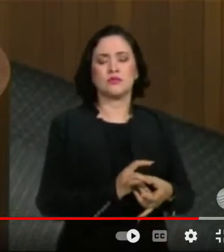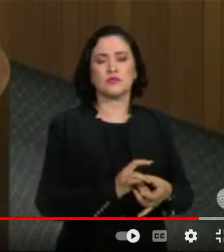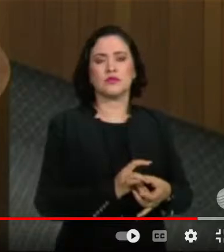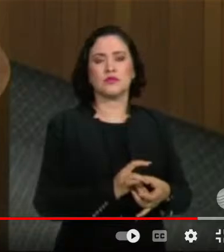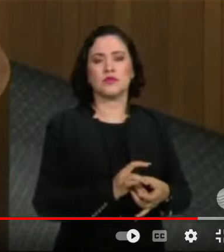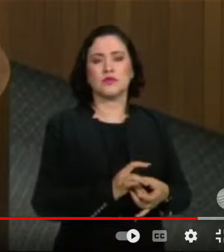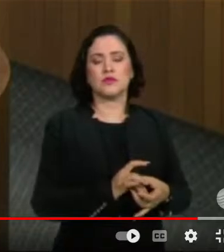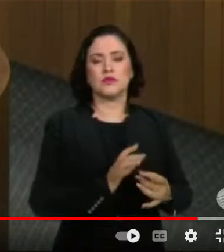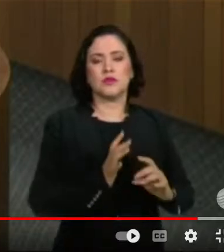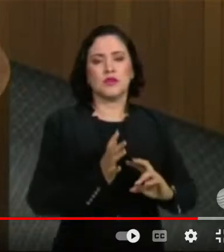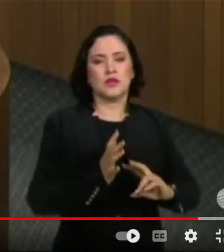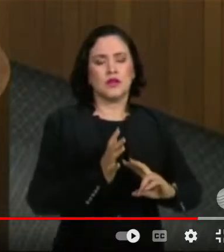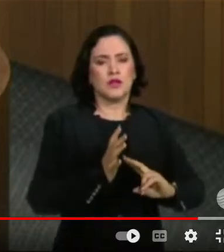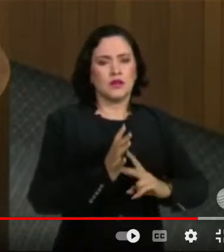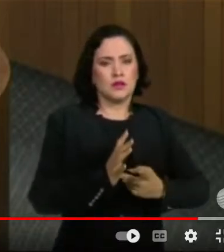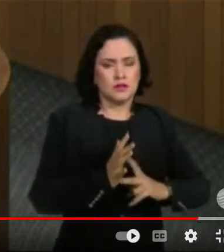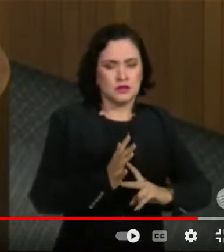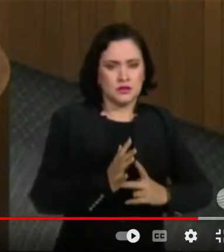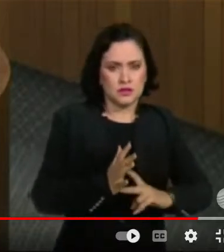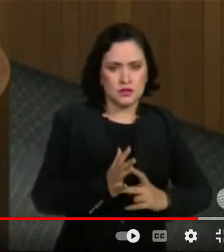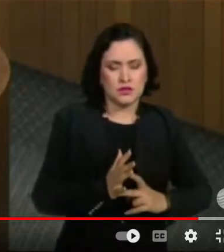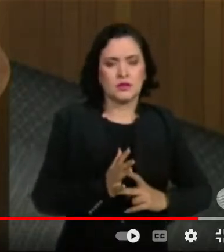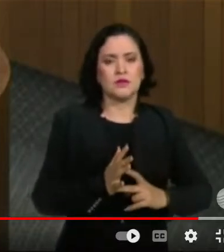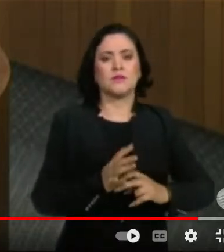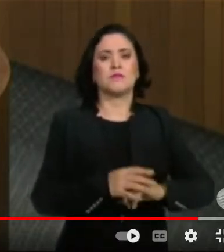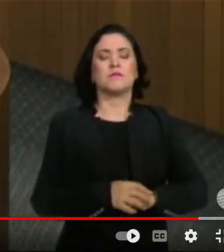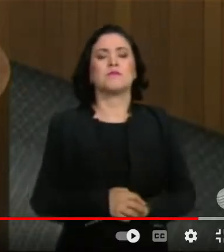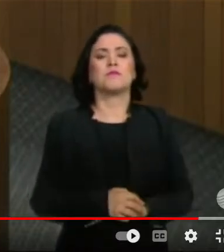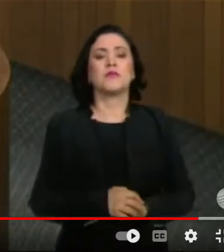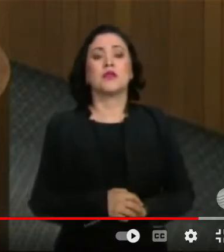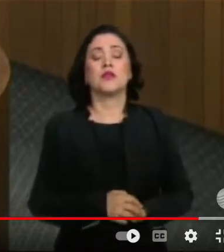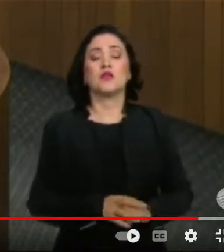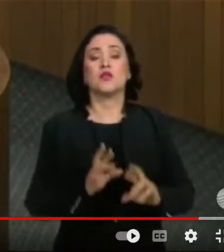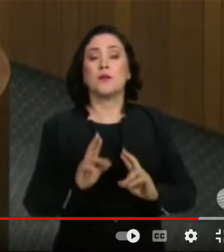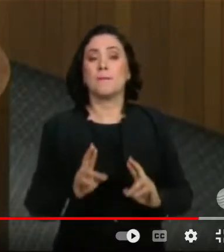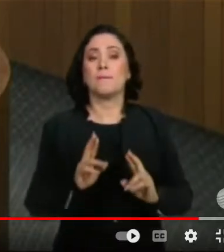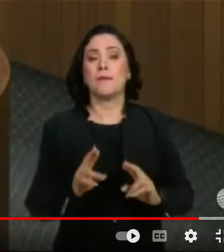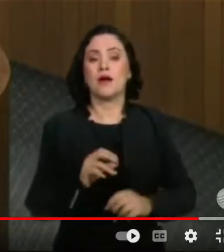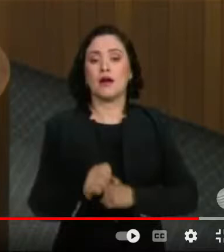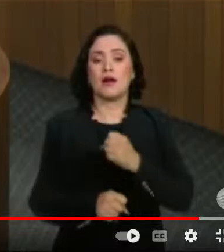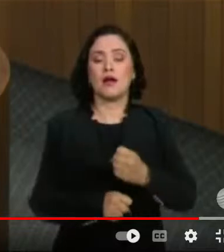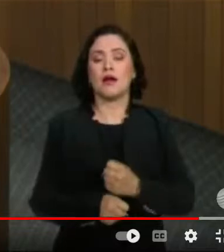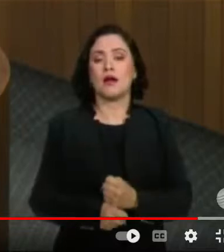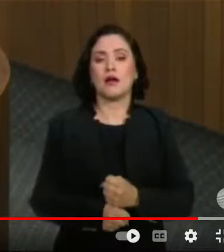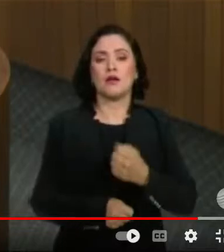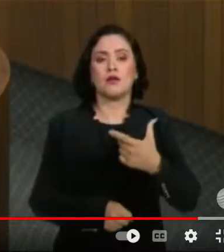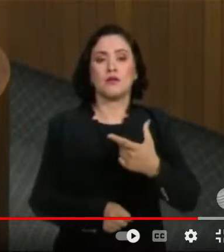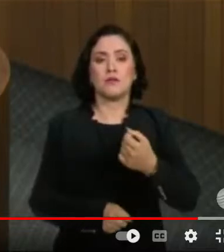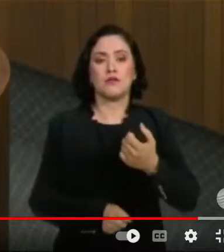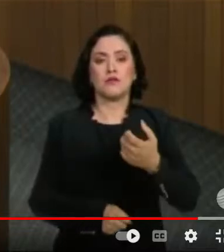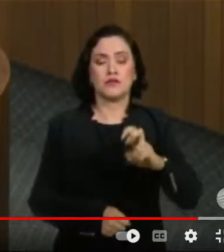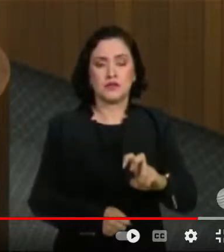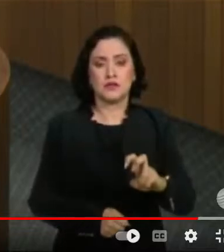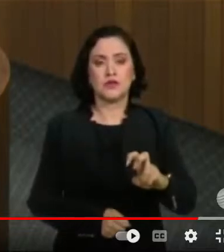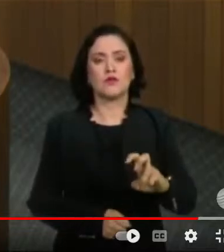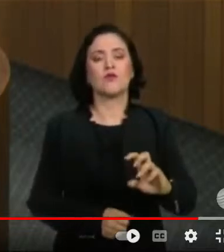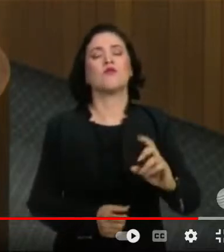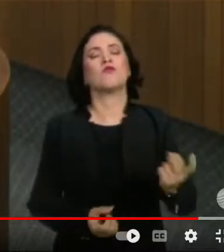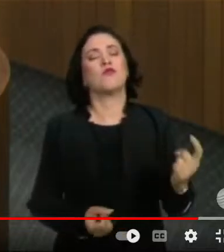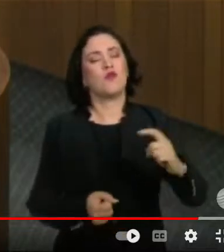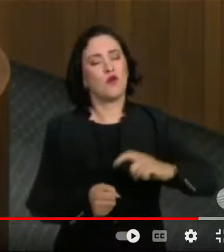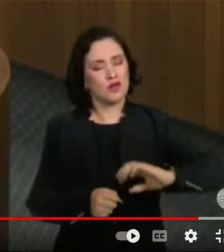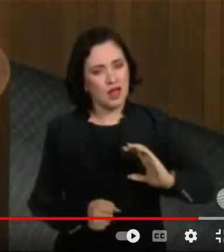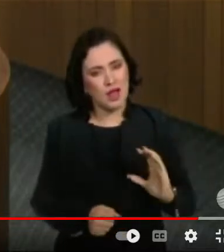que vem, voltará a brilhar na cidade de Bacabal, que é um grande centro do agronegócio e um grande centro